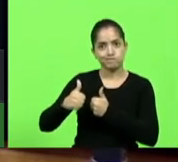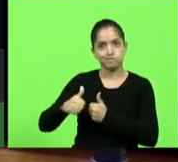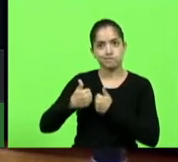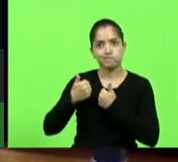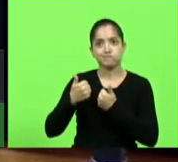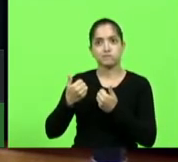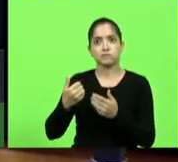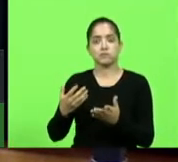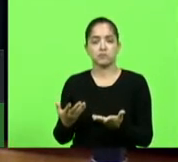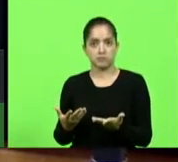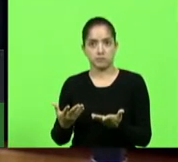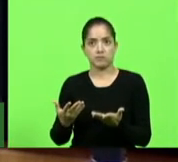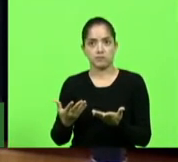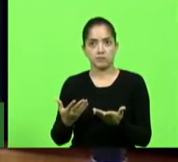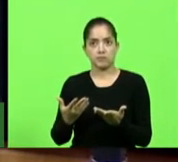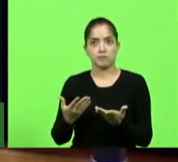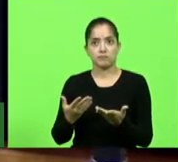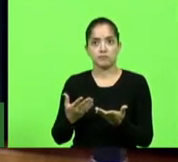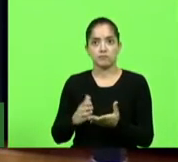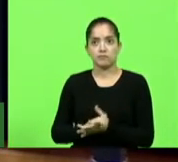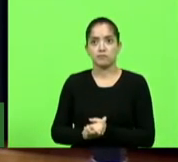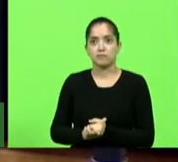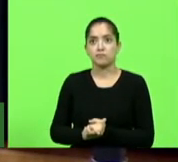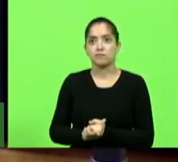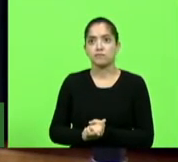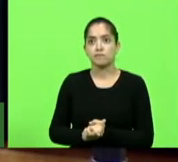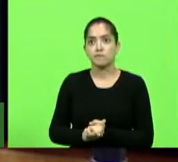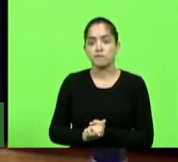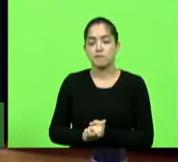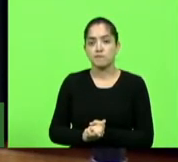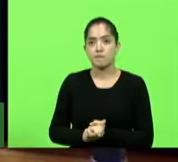moral publicamente violento.